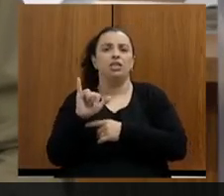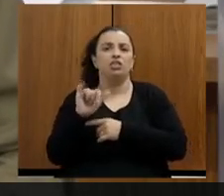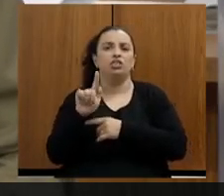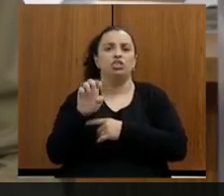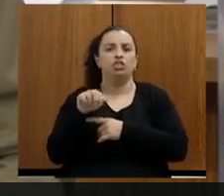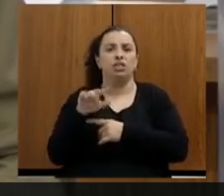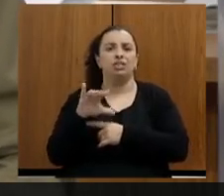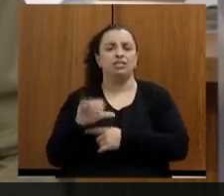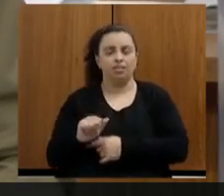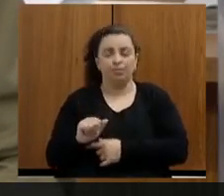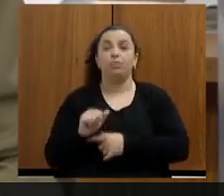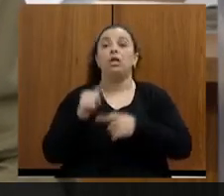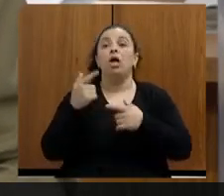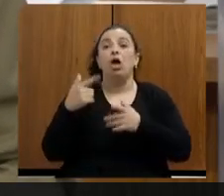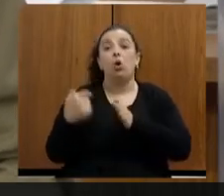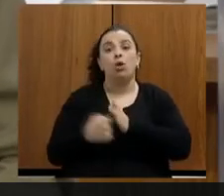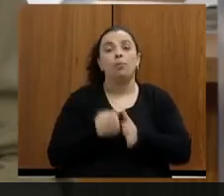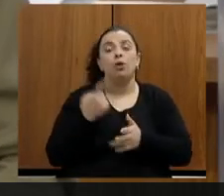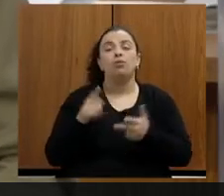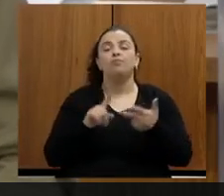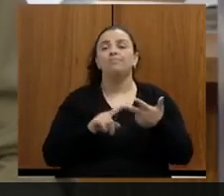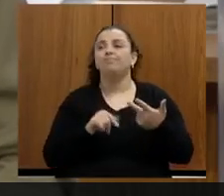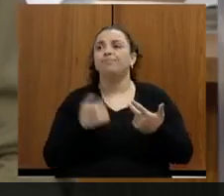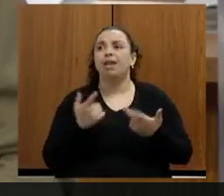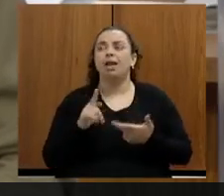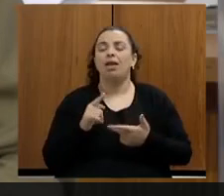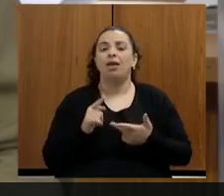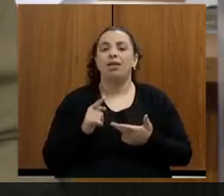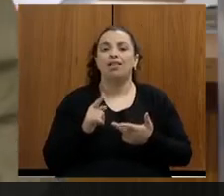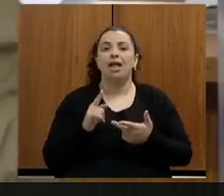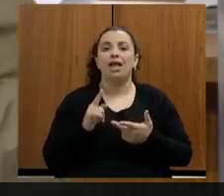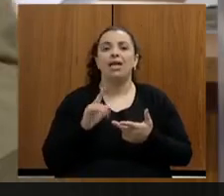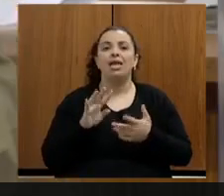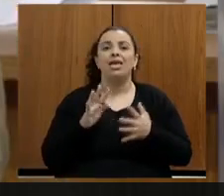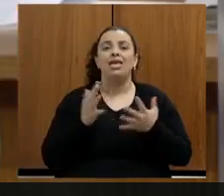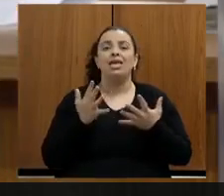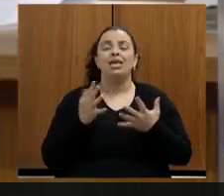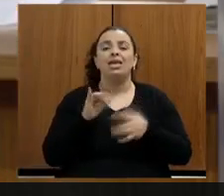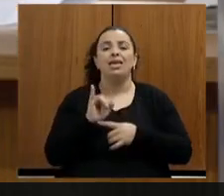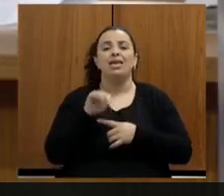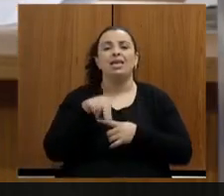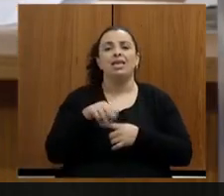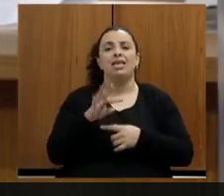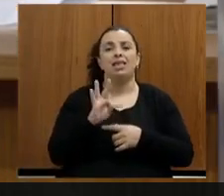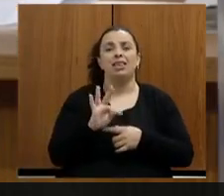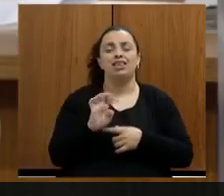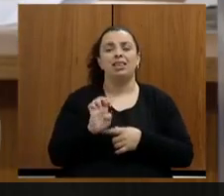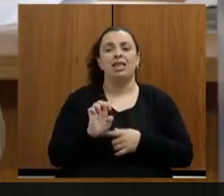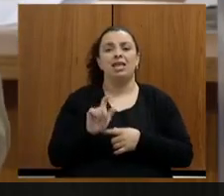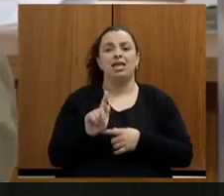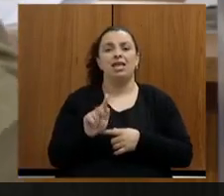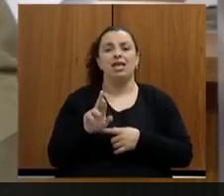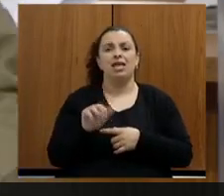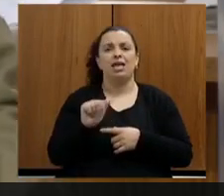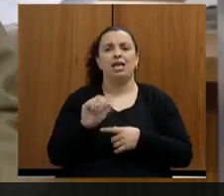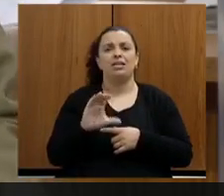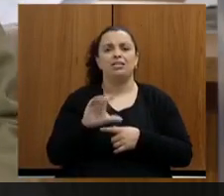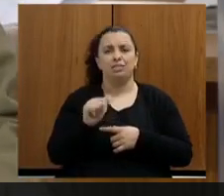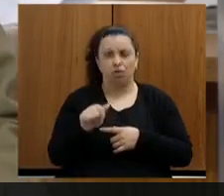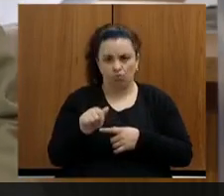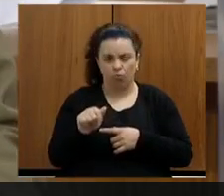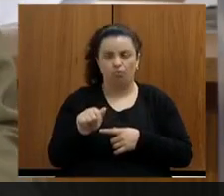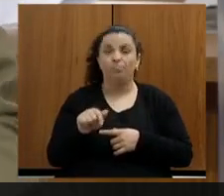relação a integração e é eu afirmo que a integração ela ela tem